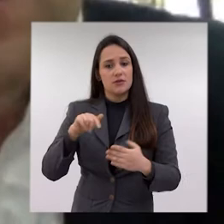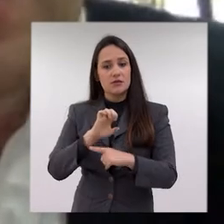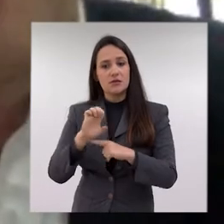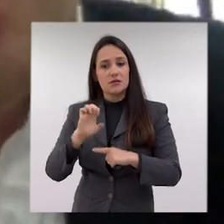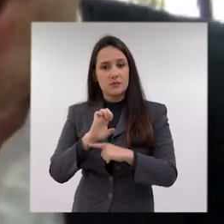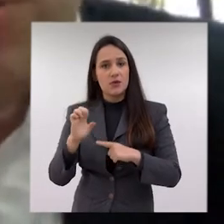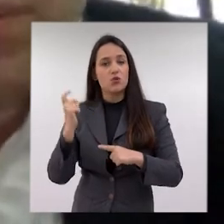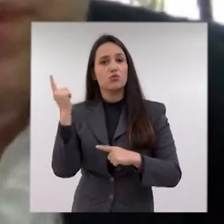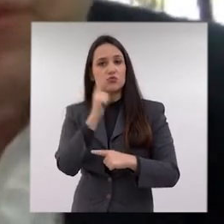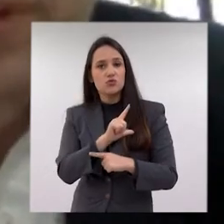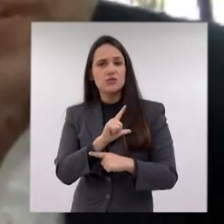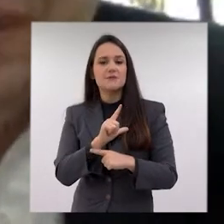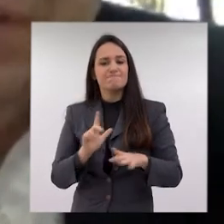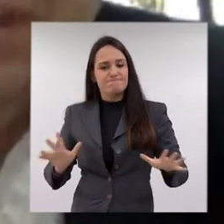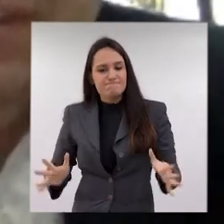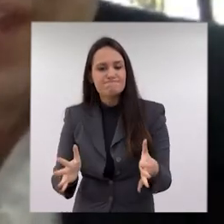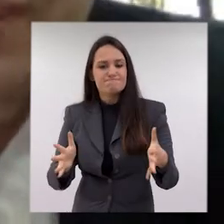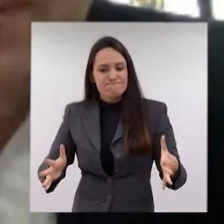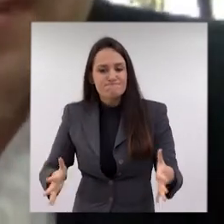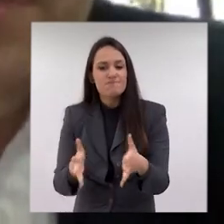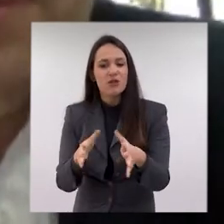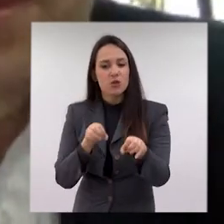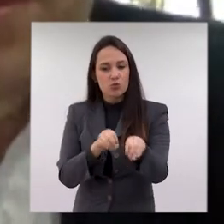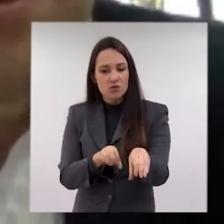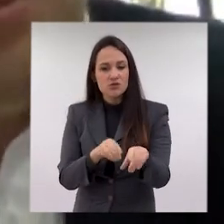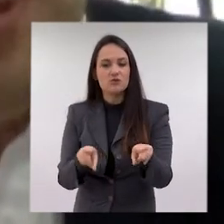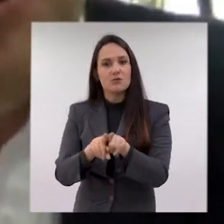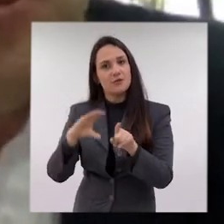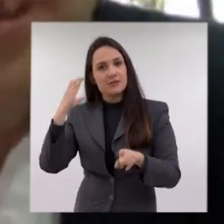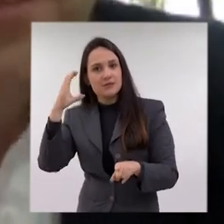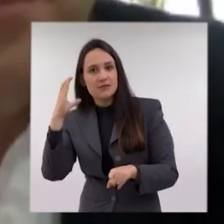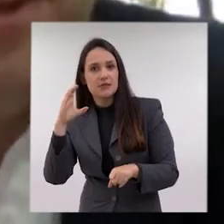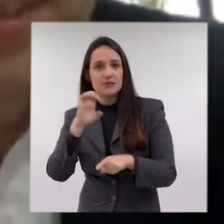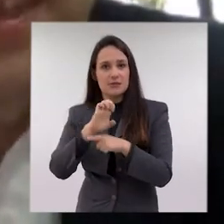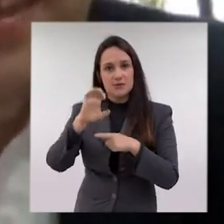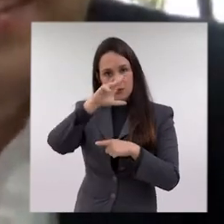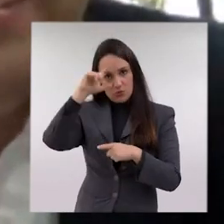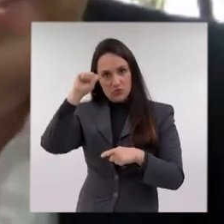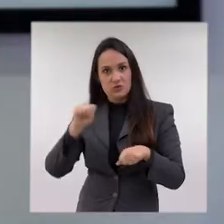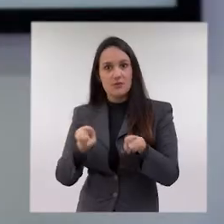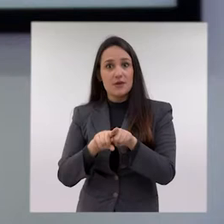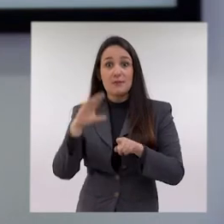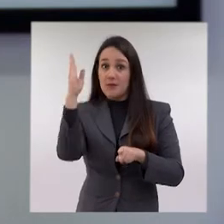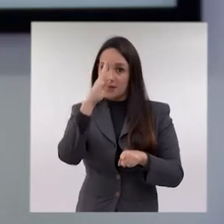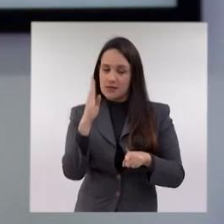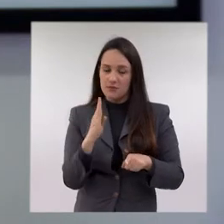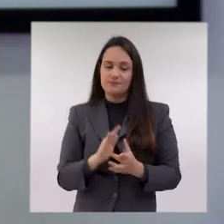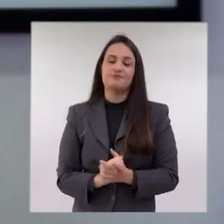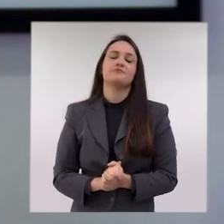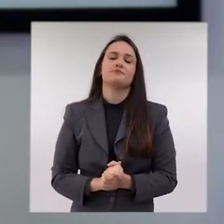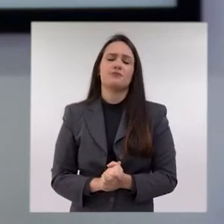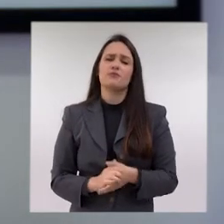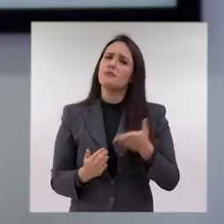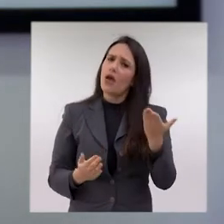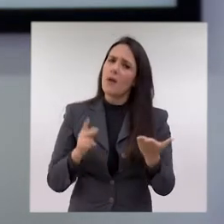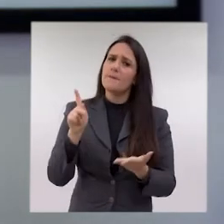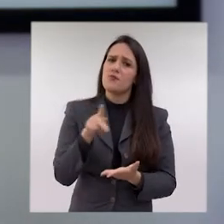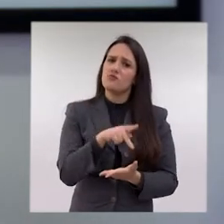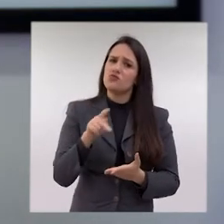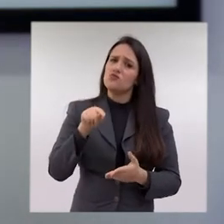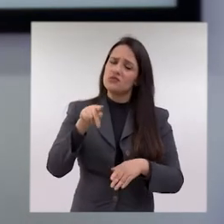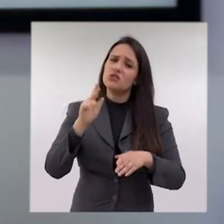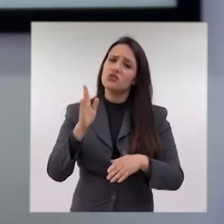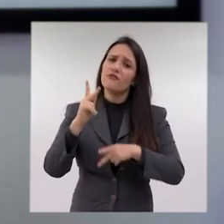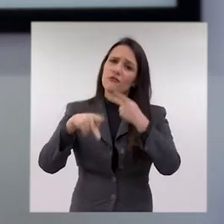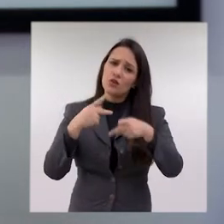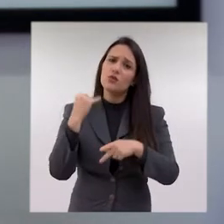Estado em prol da educação e da ciência sul-mato-grossense e brasileira. Professor, como o senhor já mencionou, né,